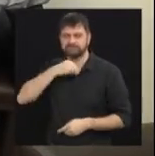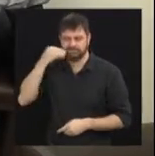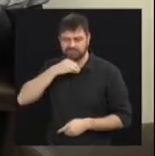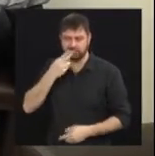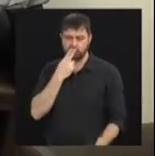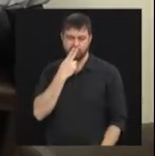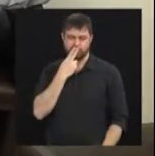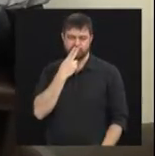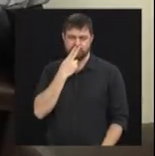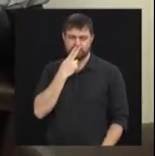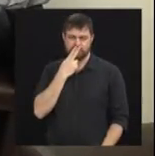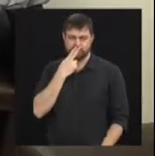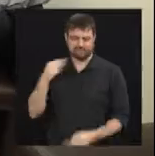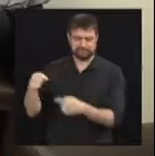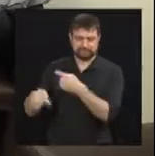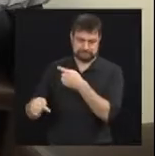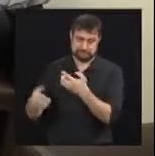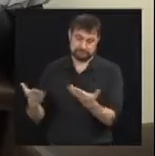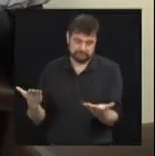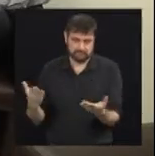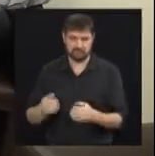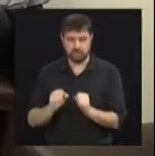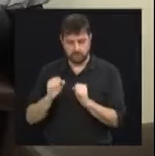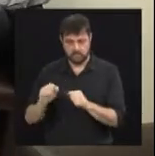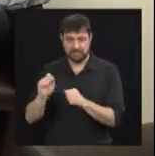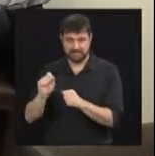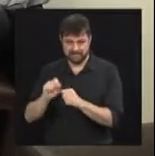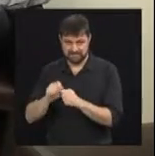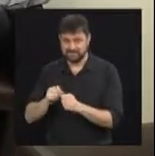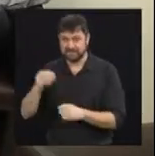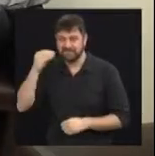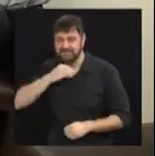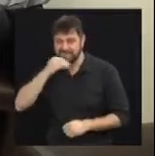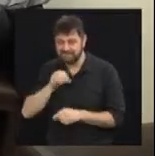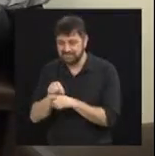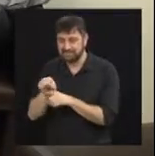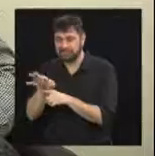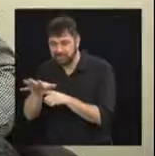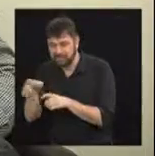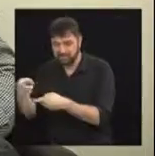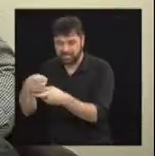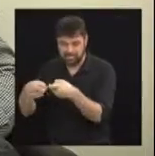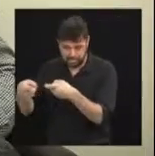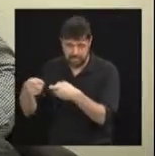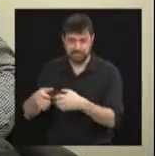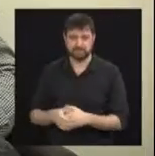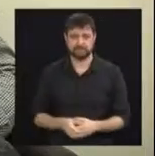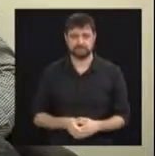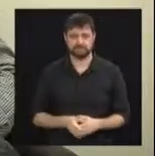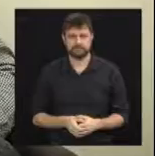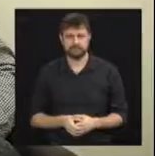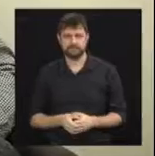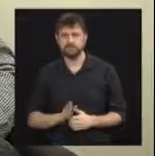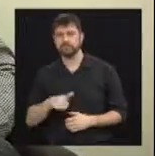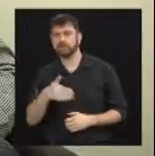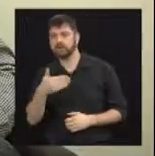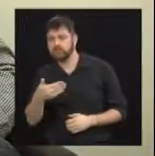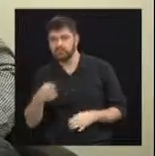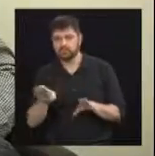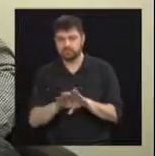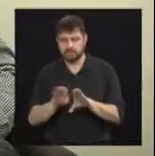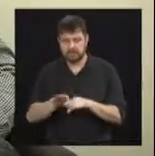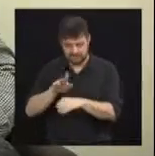produção dos espermatozoides, o sêmen, né? Pode levar a algumas alterações importantes. Agora, quando é